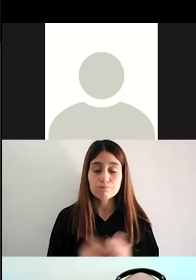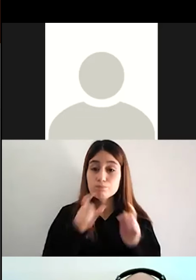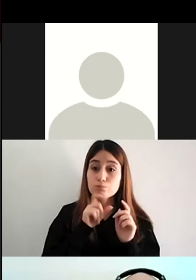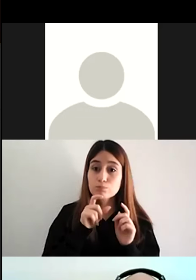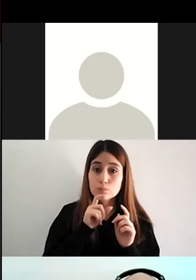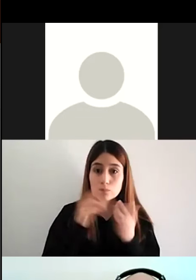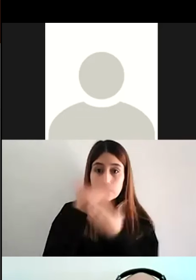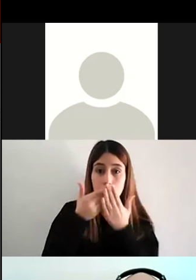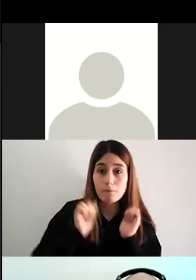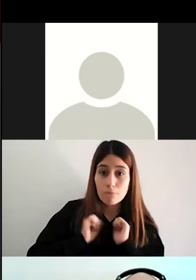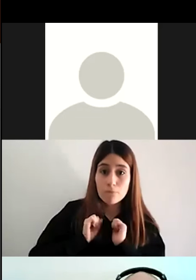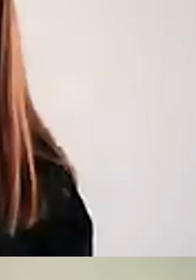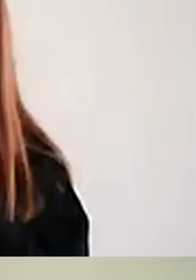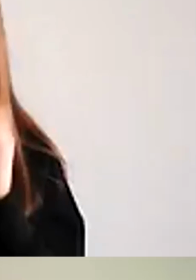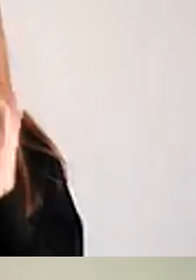Posso partilhar no meu ou...